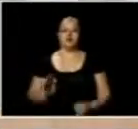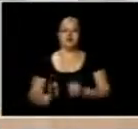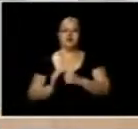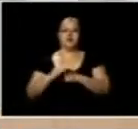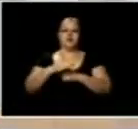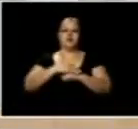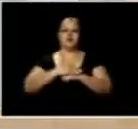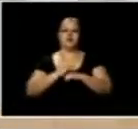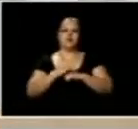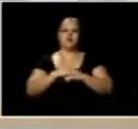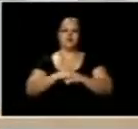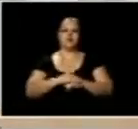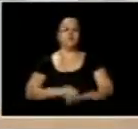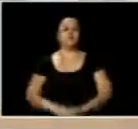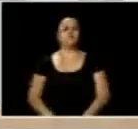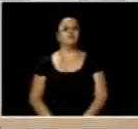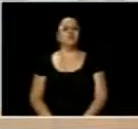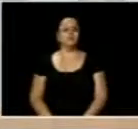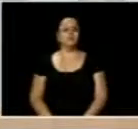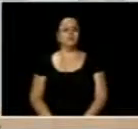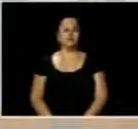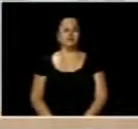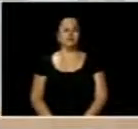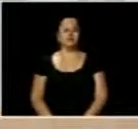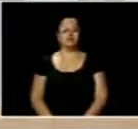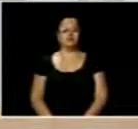infelizmente, nós estamos ainda